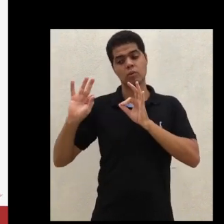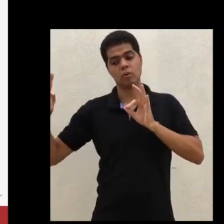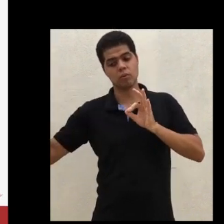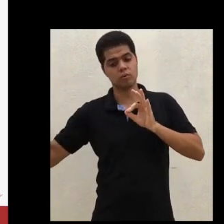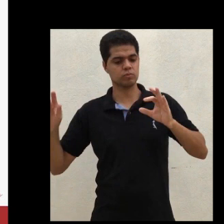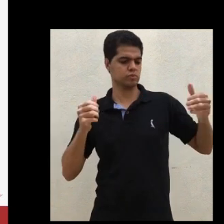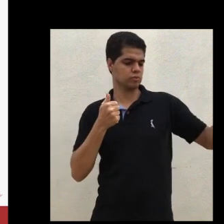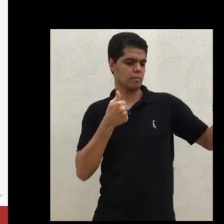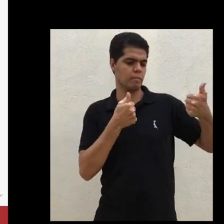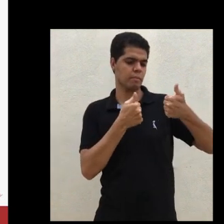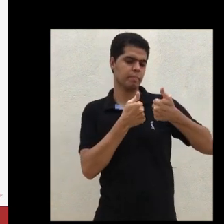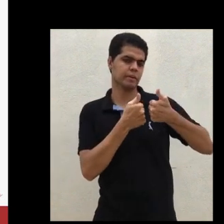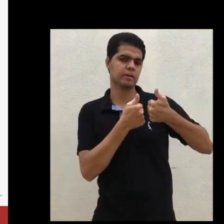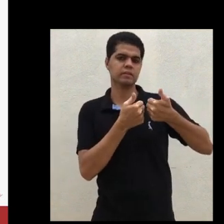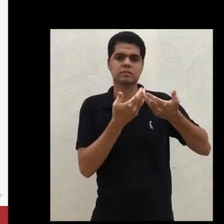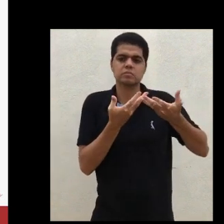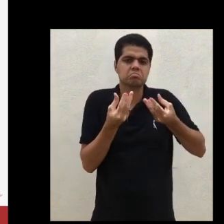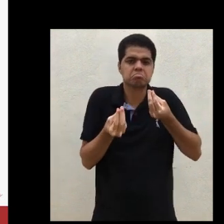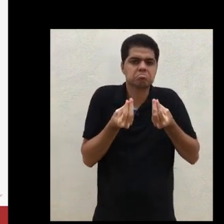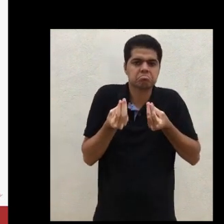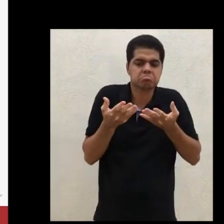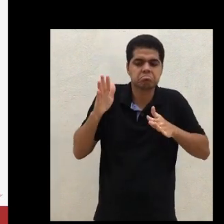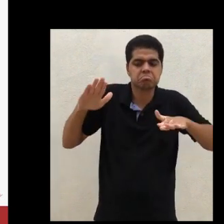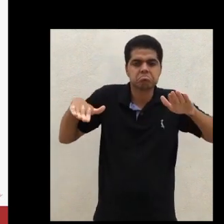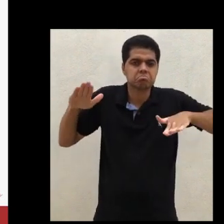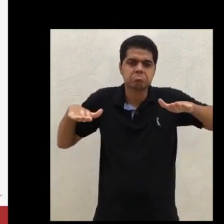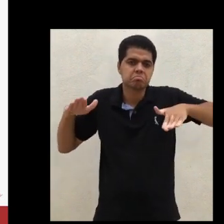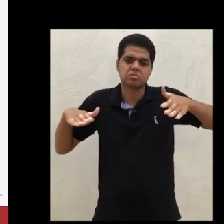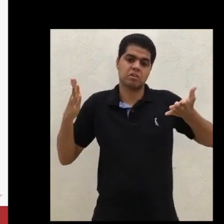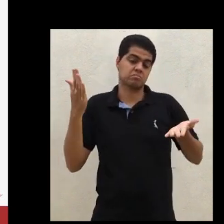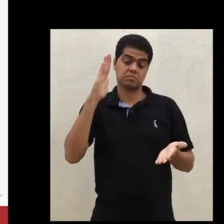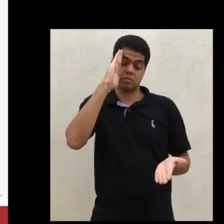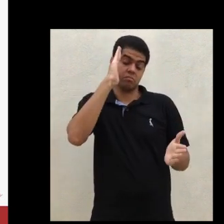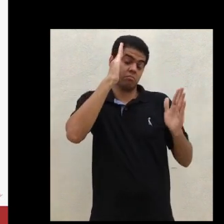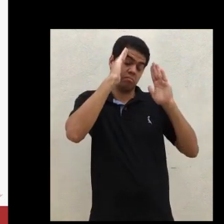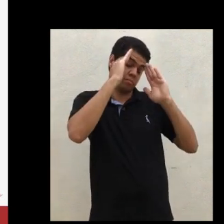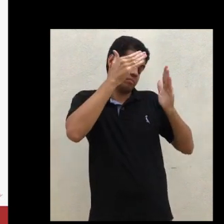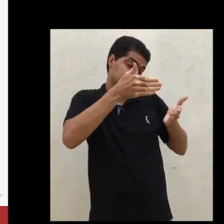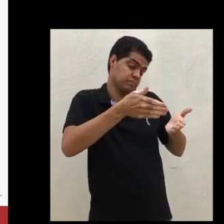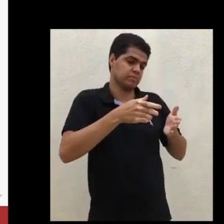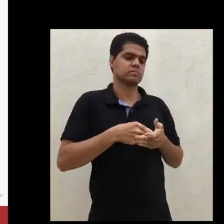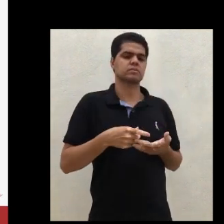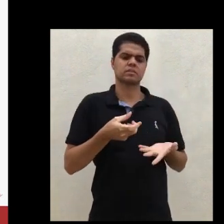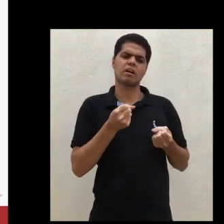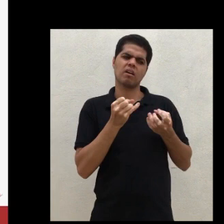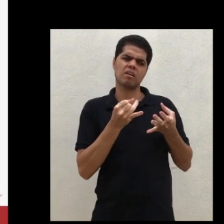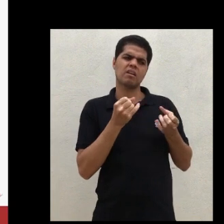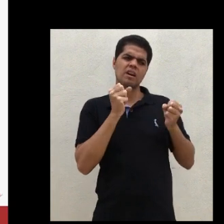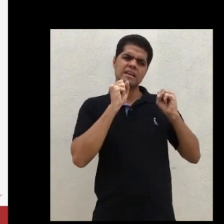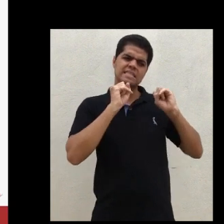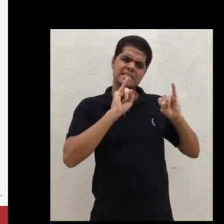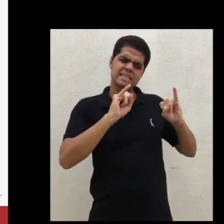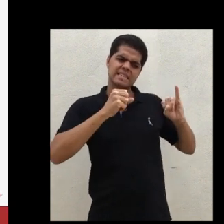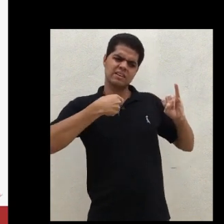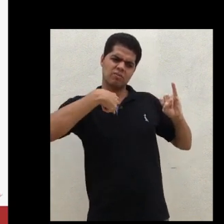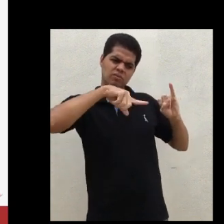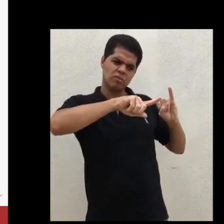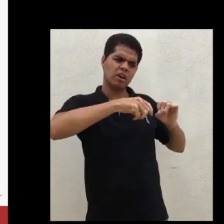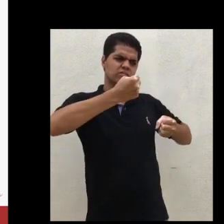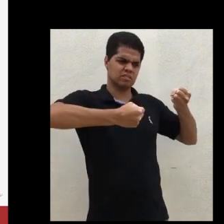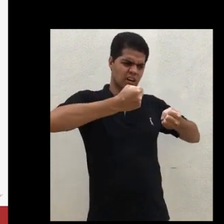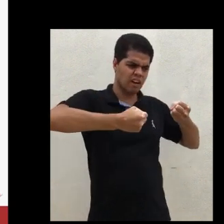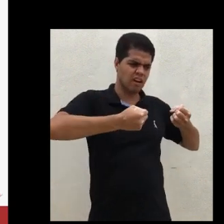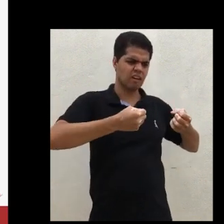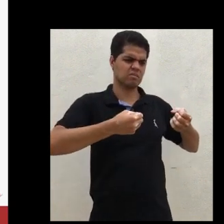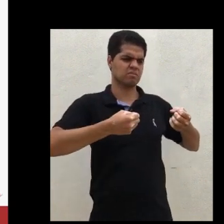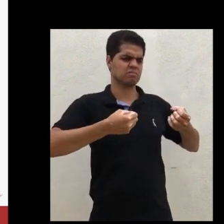longe ou se é perto, tá? Que é uma coisa muito subjetiva, você decide se você vai a pé, se você vai de carro, vai